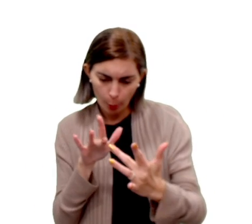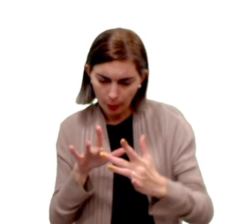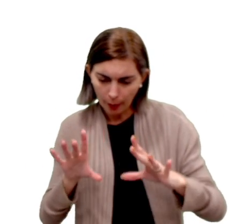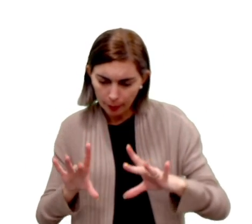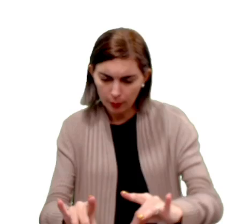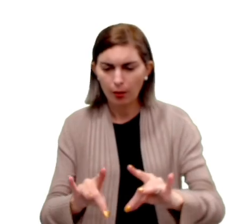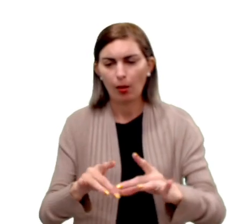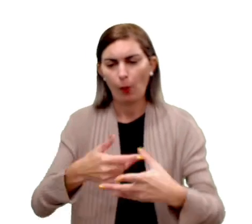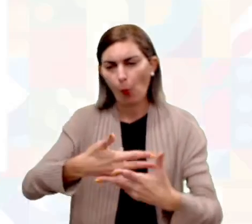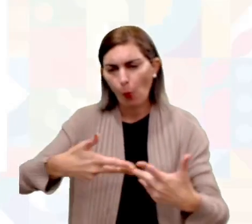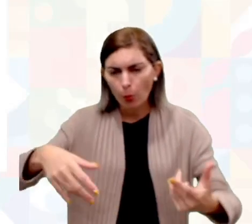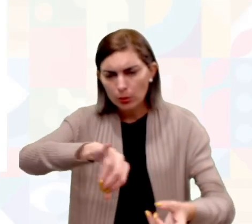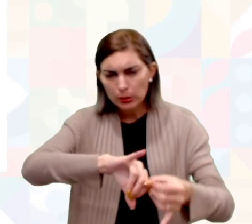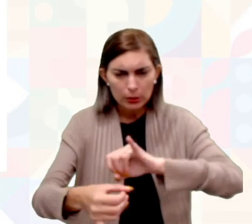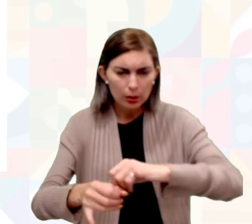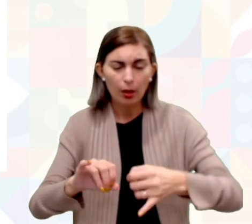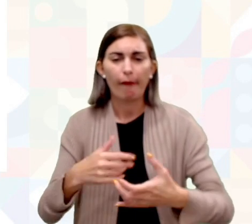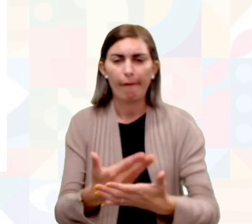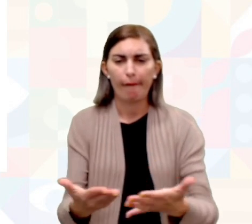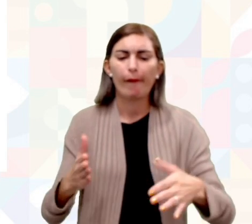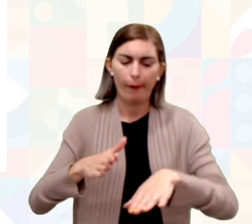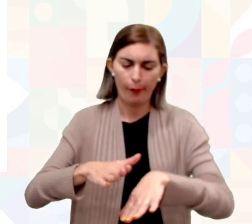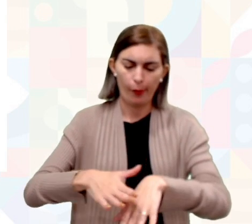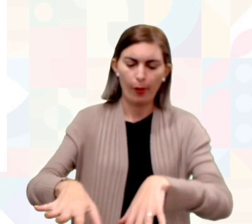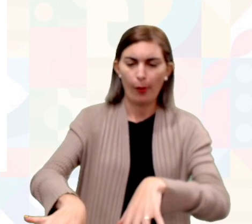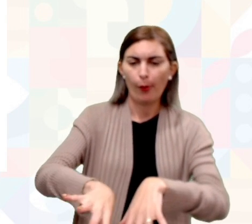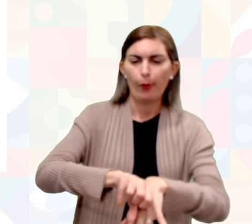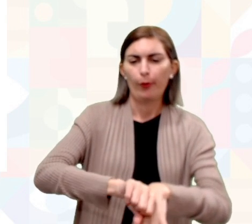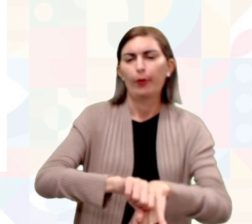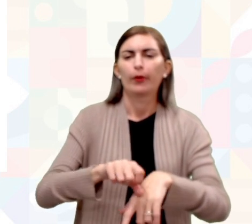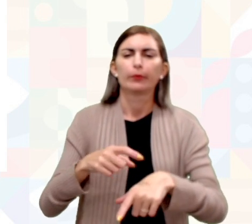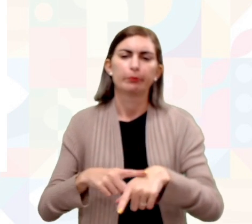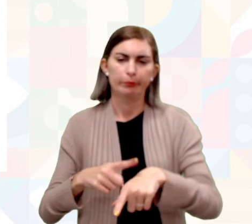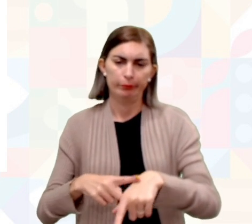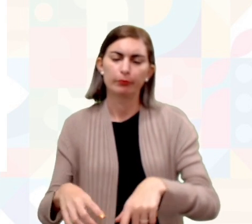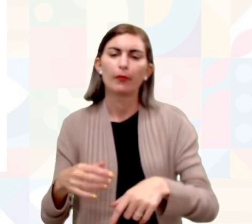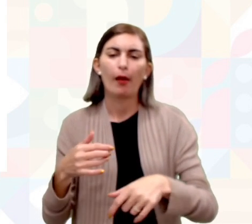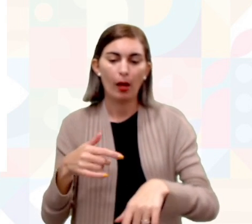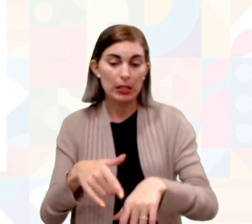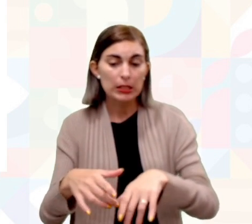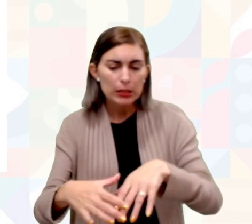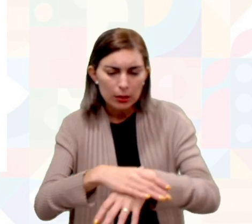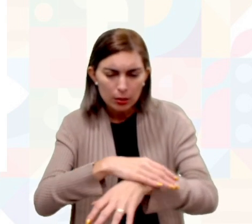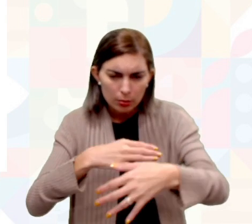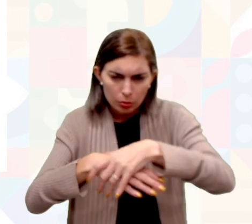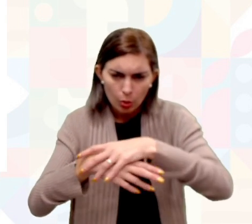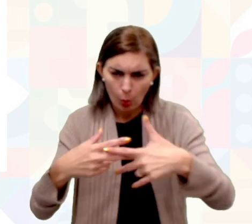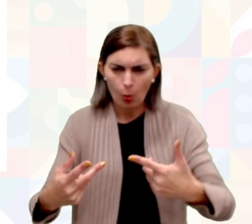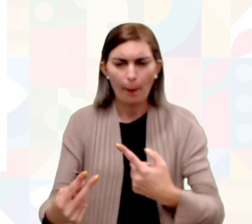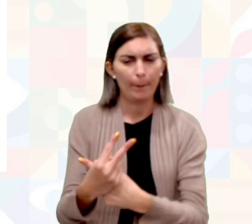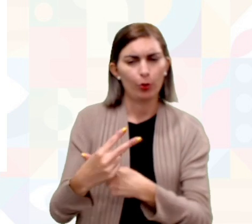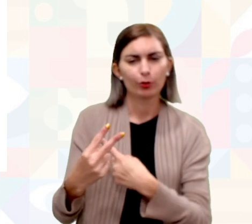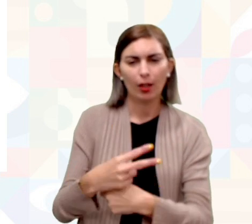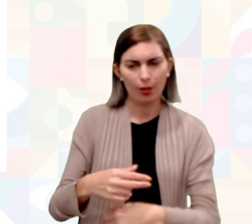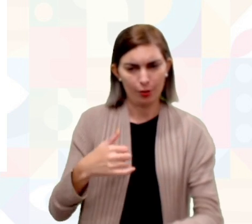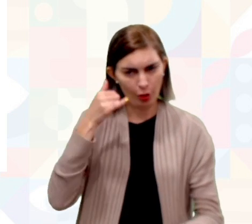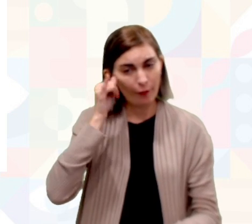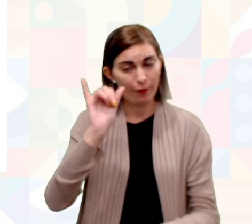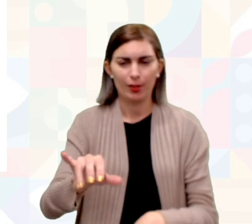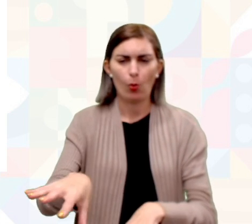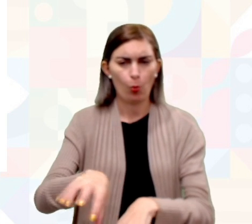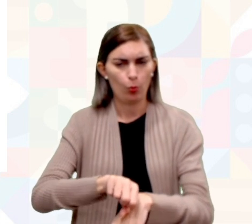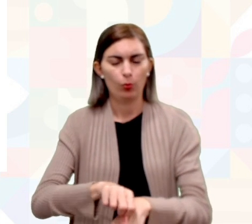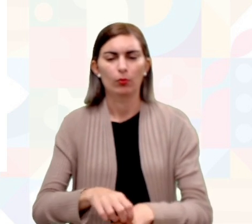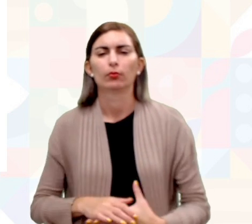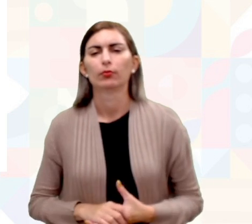com esse produto químico, a nossa pele vai ser interrompida de absorver através da proteção do nosso equipamento, tá bom?